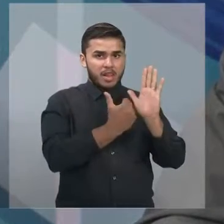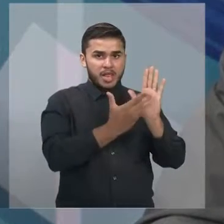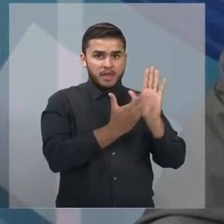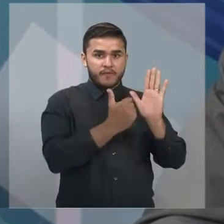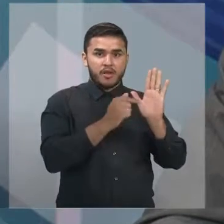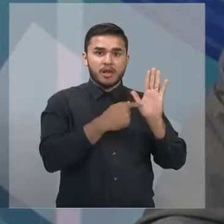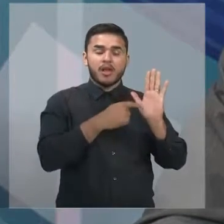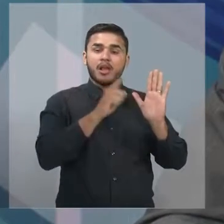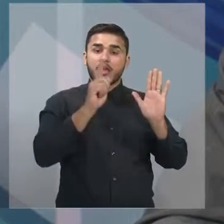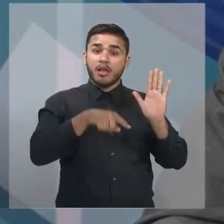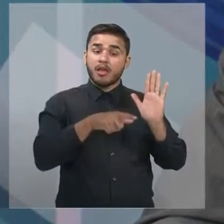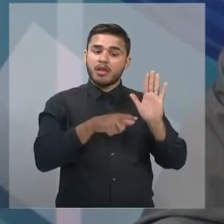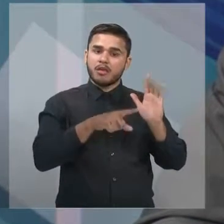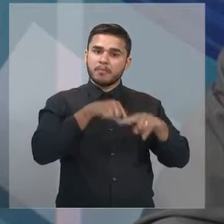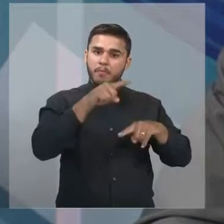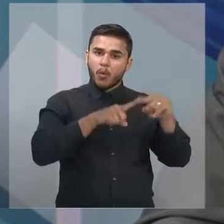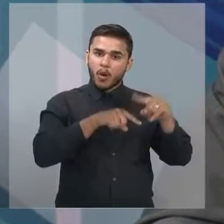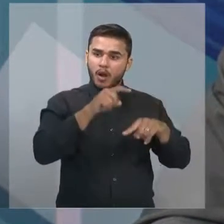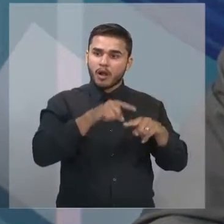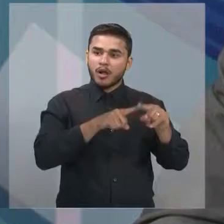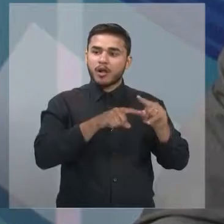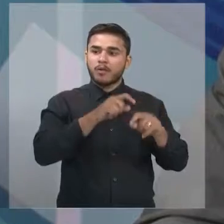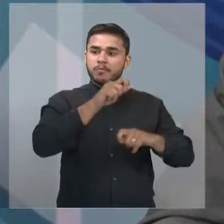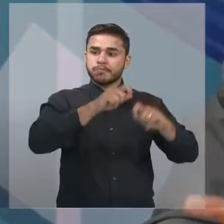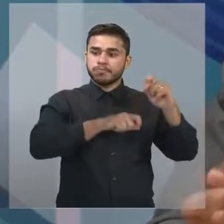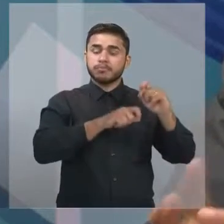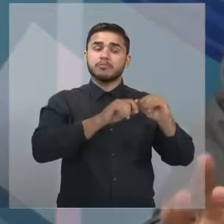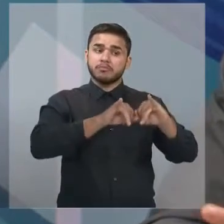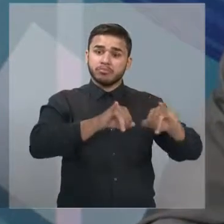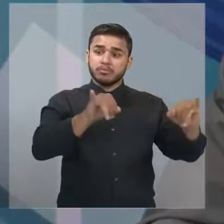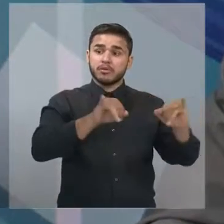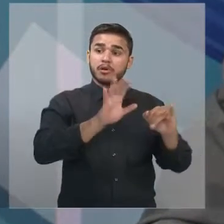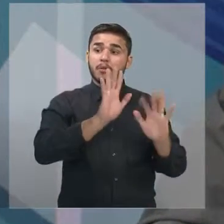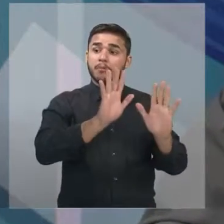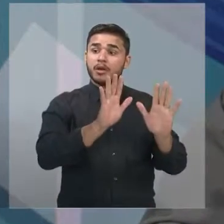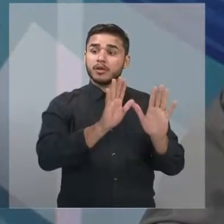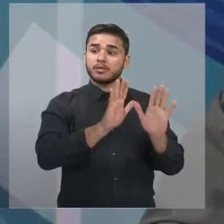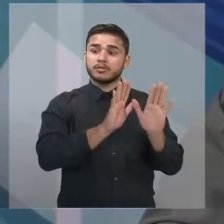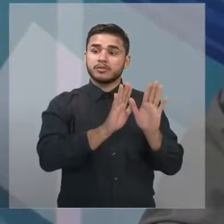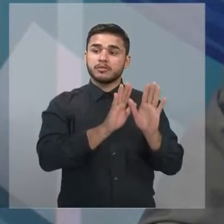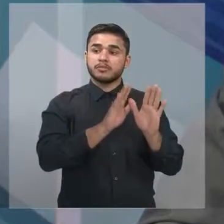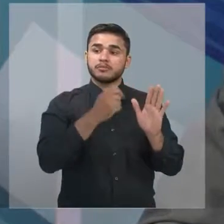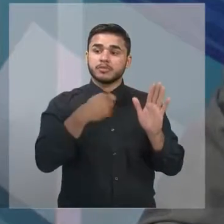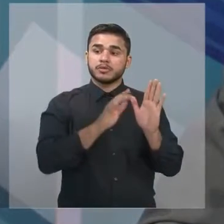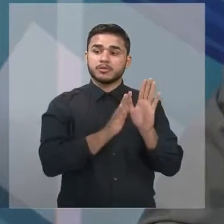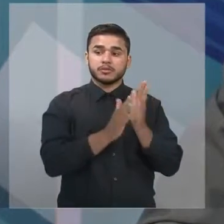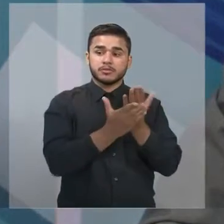ser divulgada sim, mas dentro de um envelope lacrado.